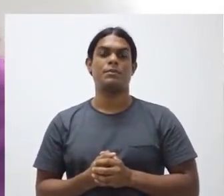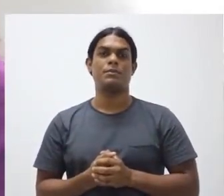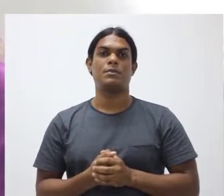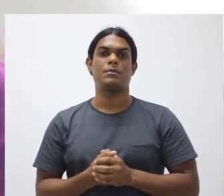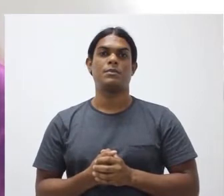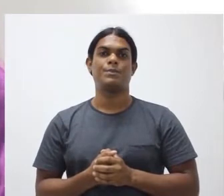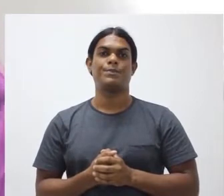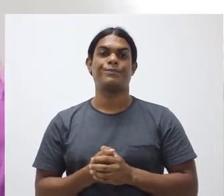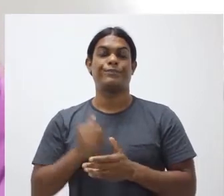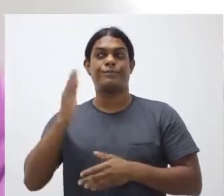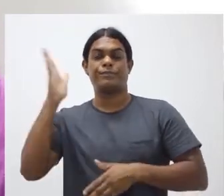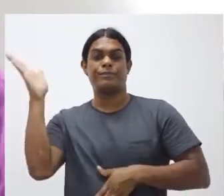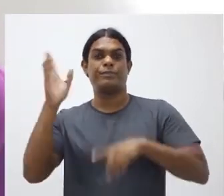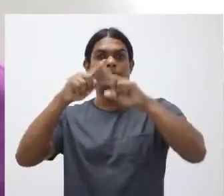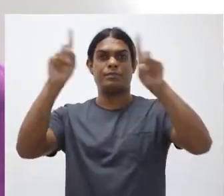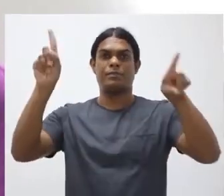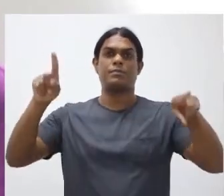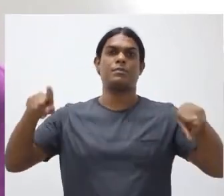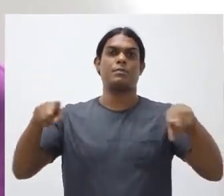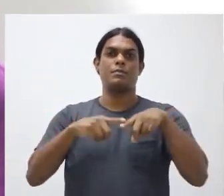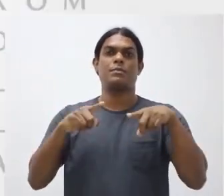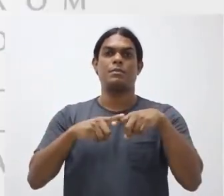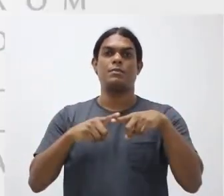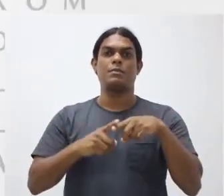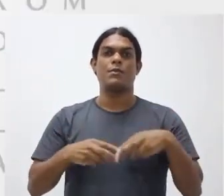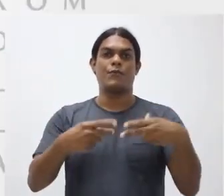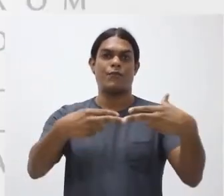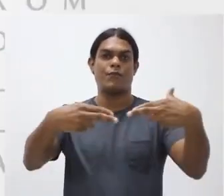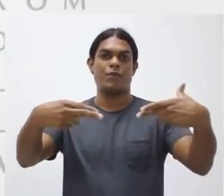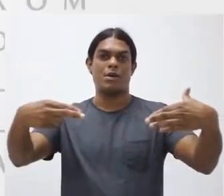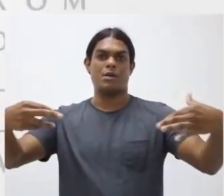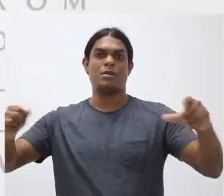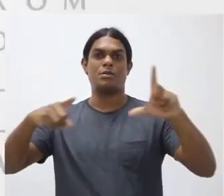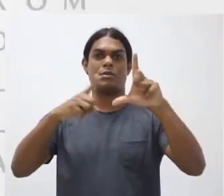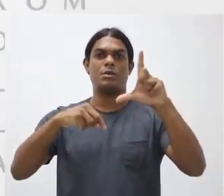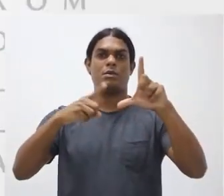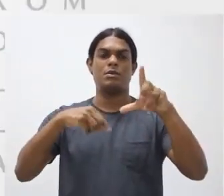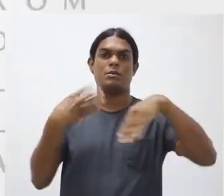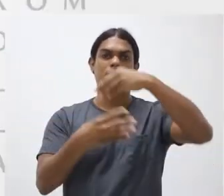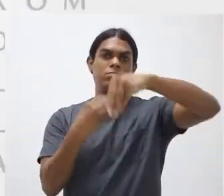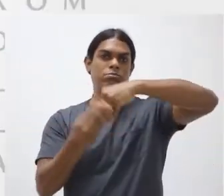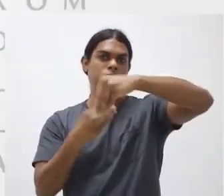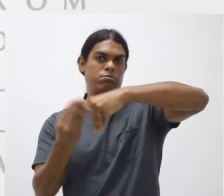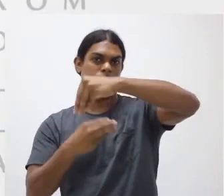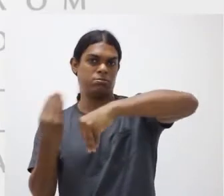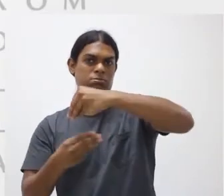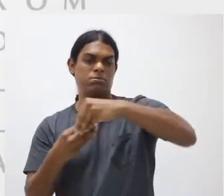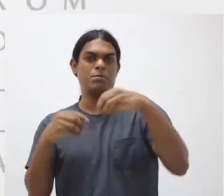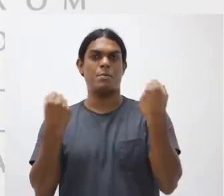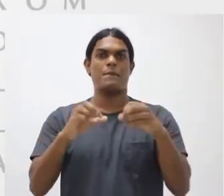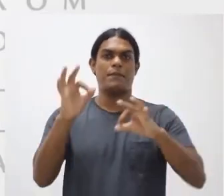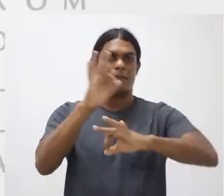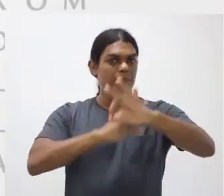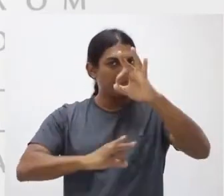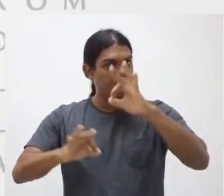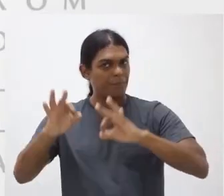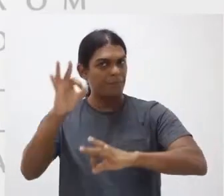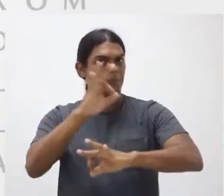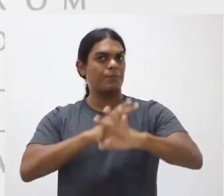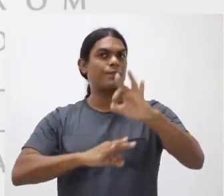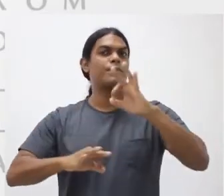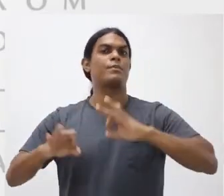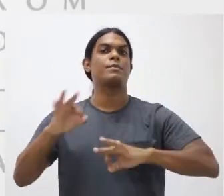ter várias letras separadas, como a gente vê nesse slide. Se olharmos para elas, no